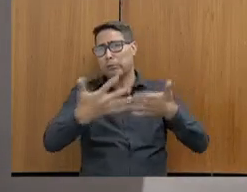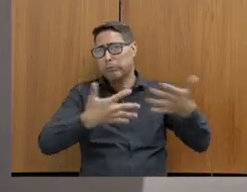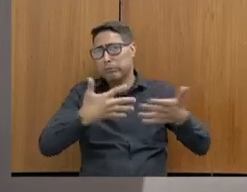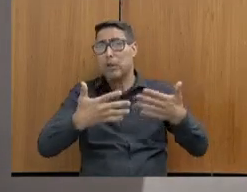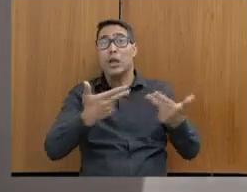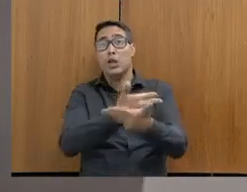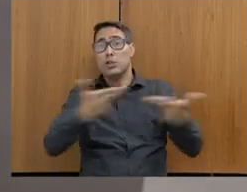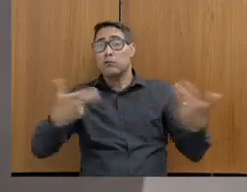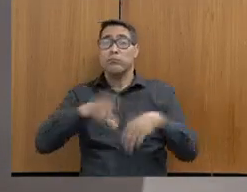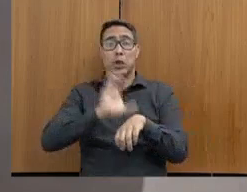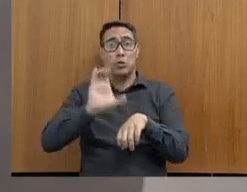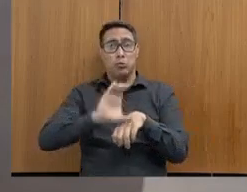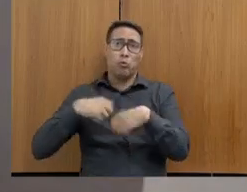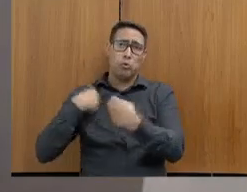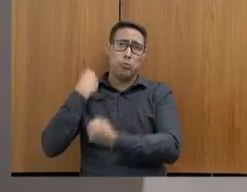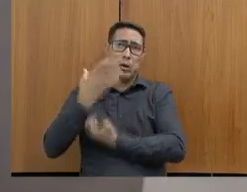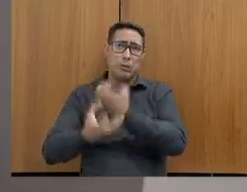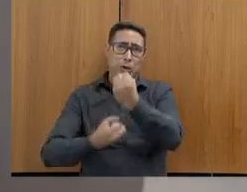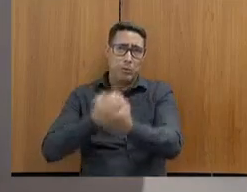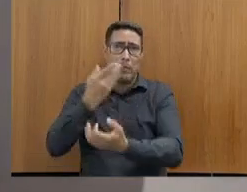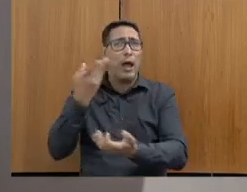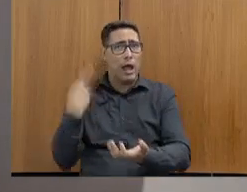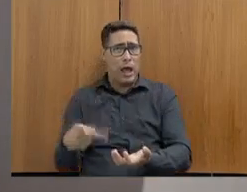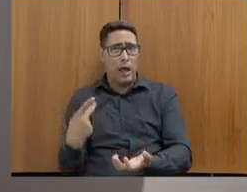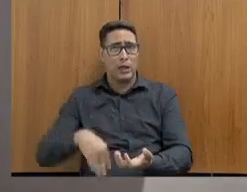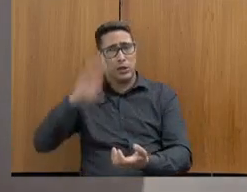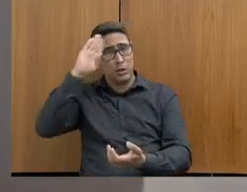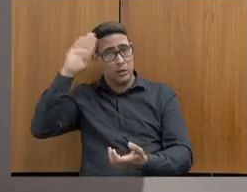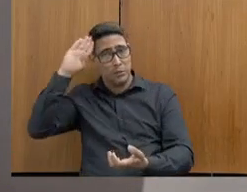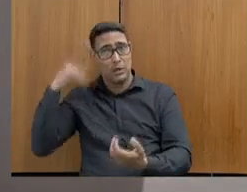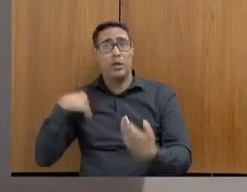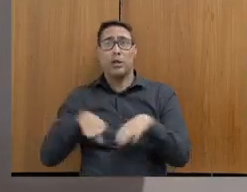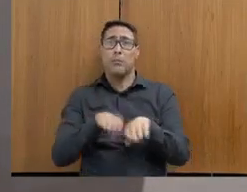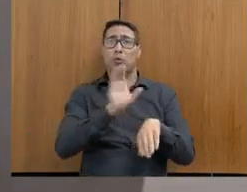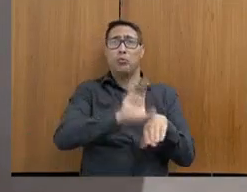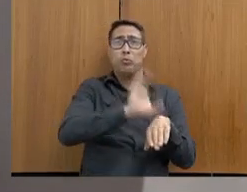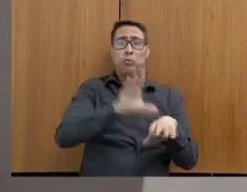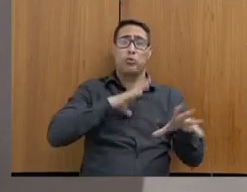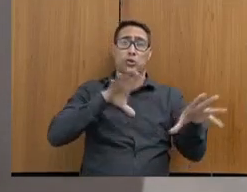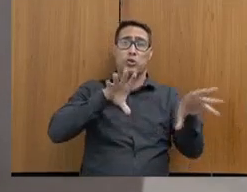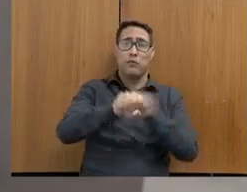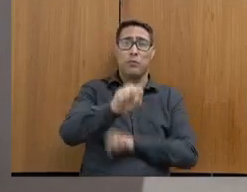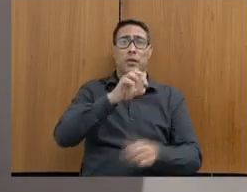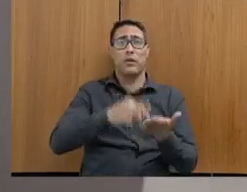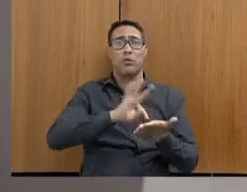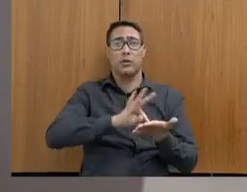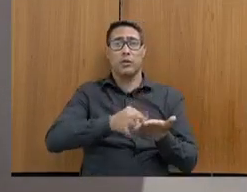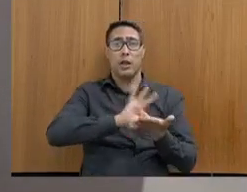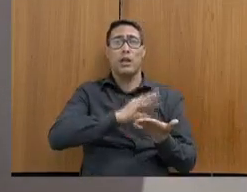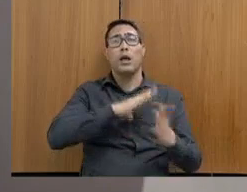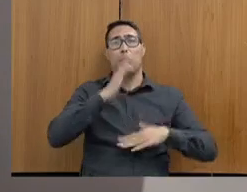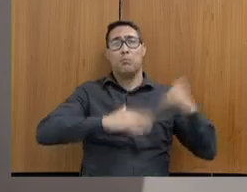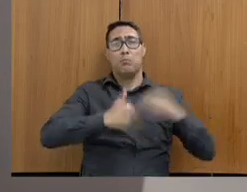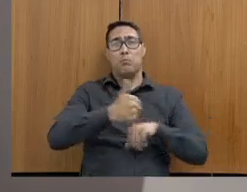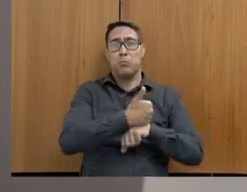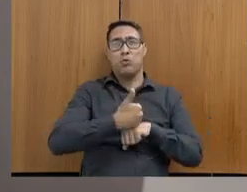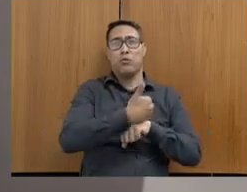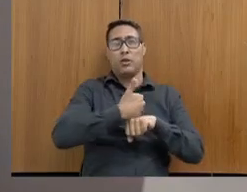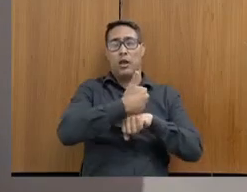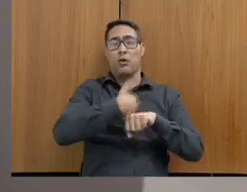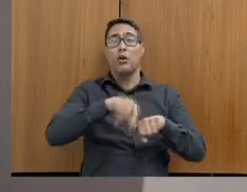ofertados pela nossa academia além né do nosso curso é de Formação técnico profissional que hoje consta